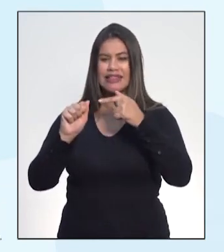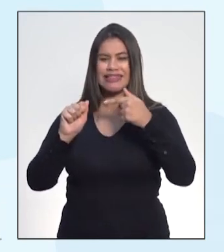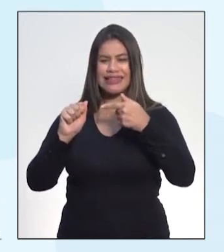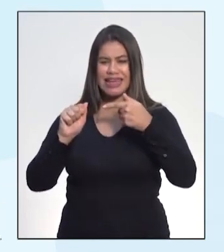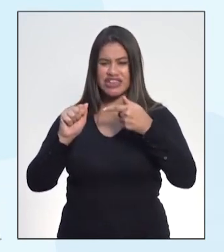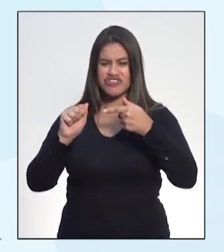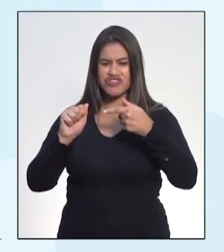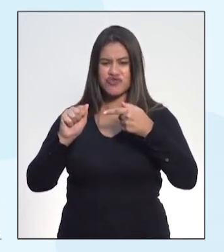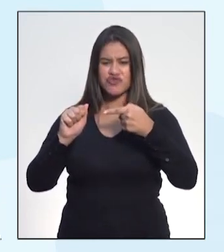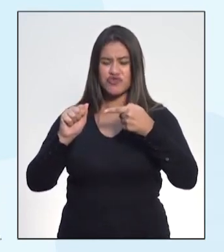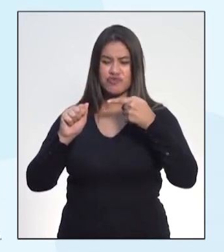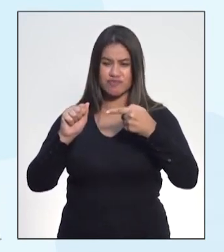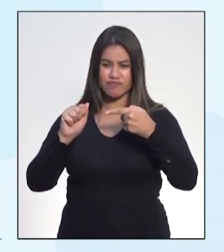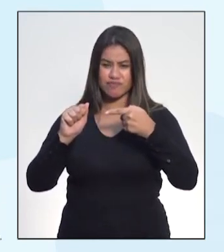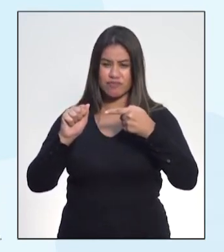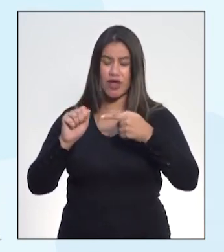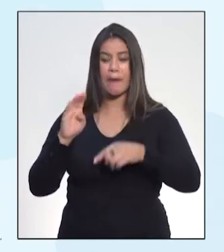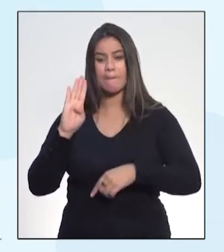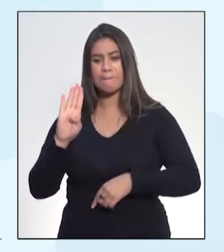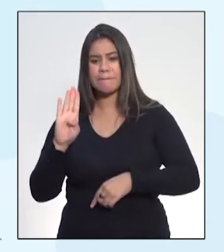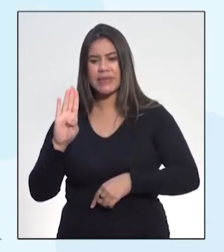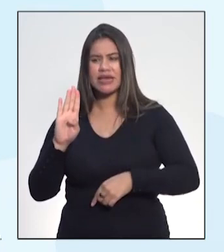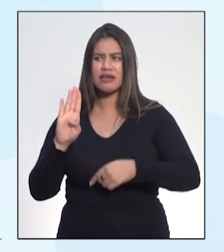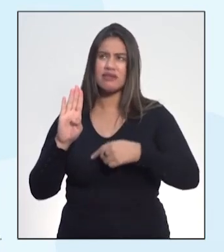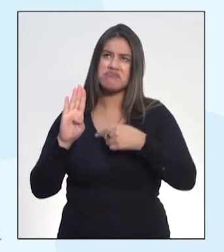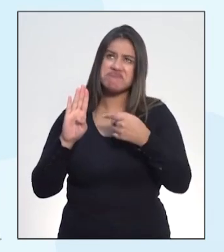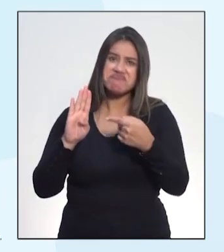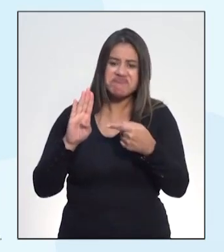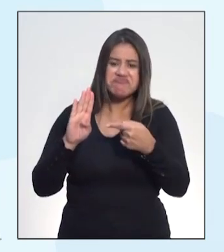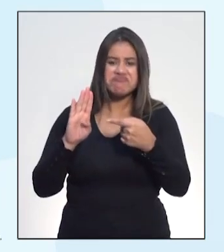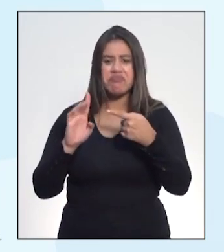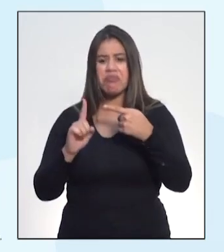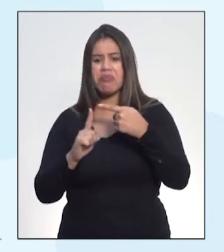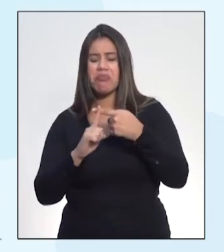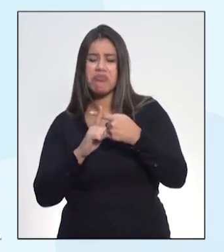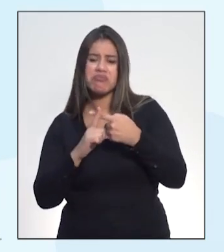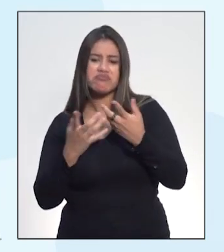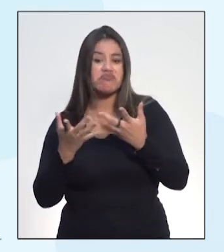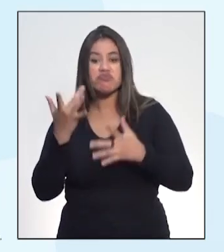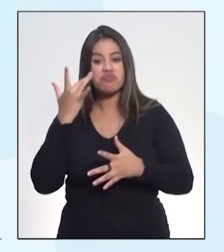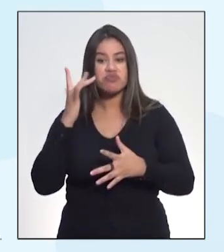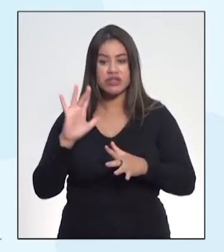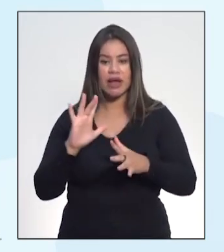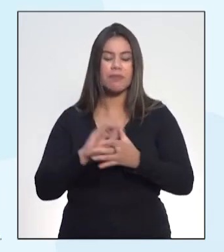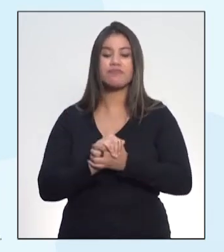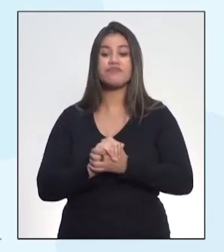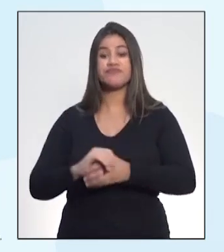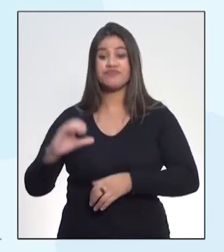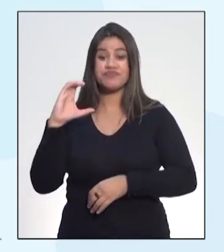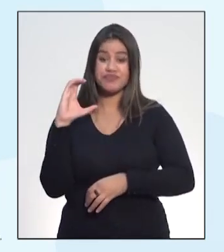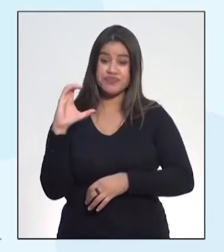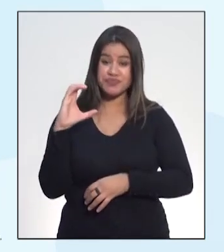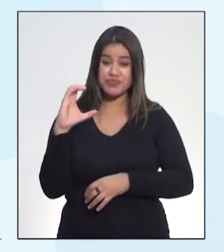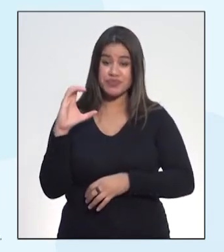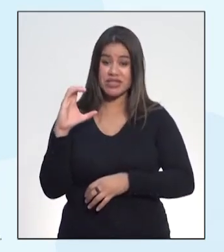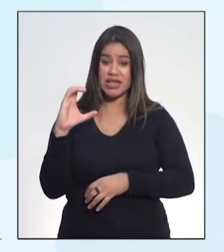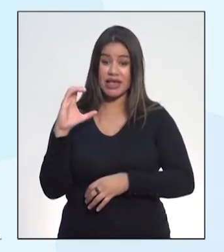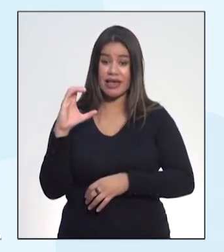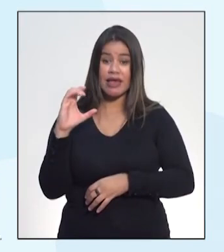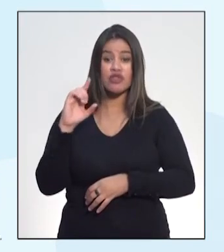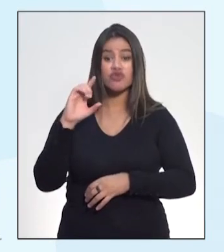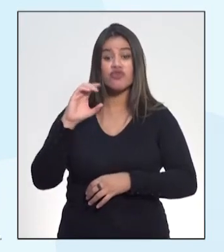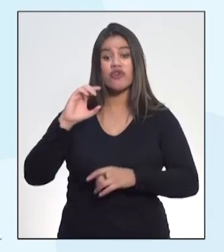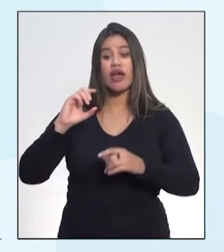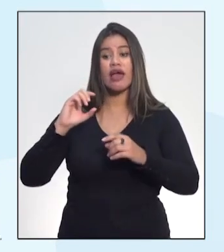já sei uma coisinha. B é negativo. B eu não falei nada dele, então não vai dar para descobrir nada. Mas o C é nulo, C